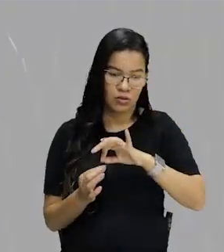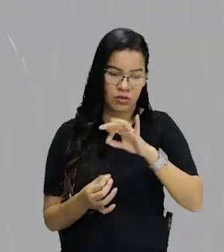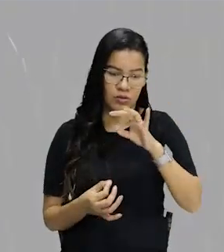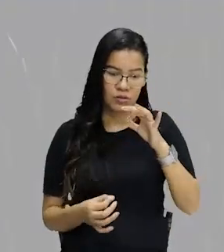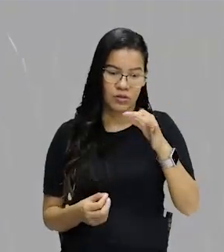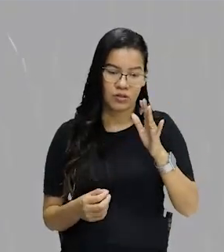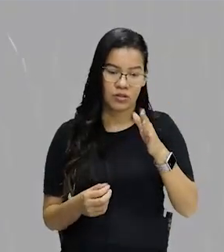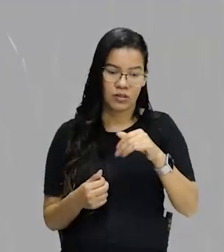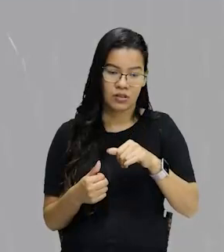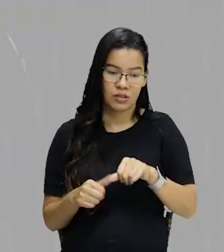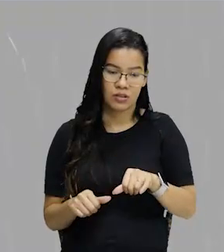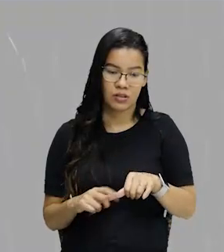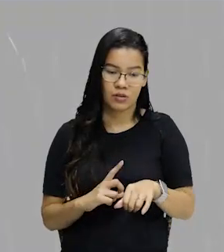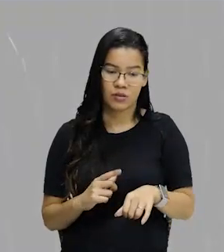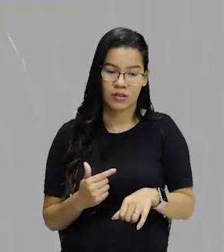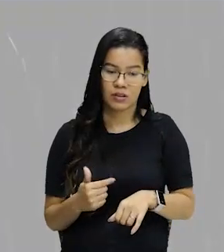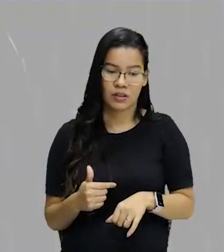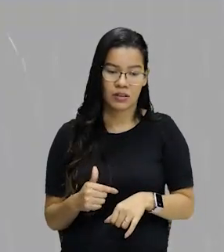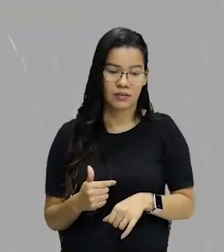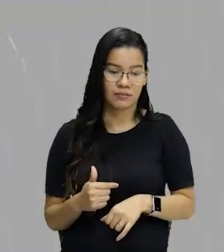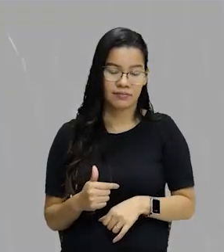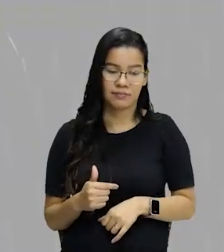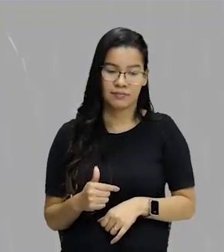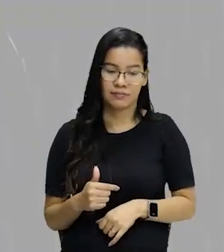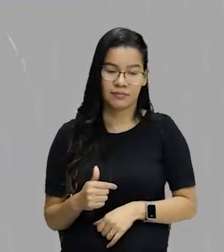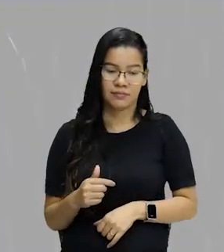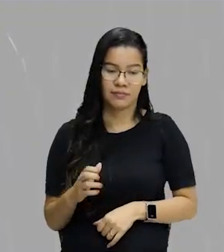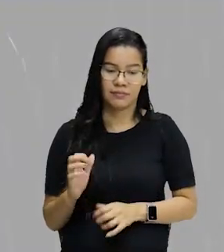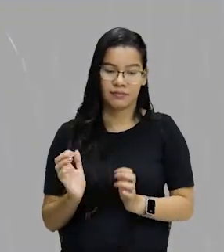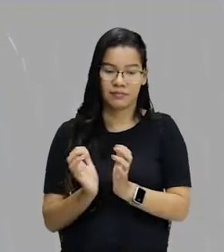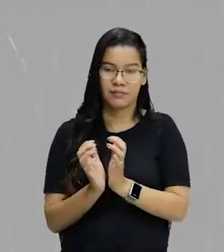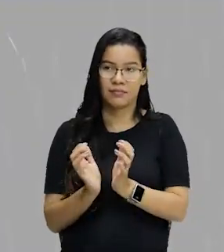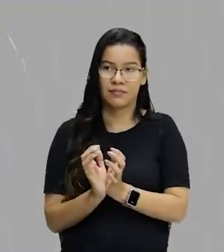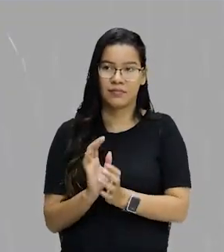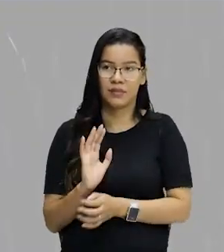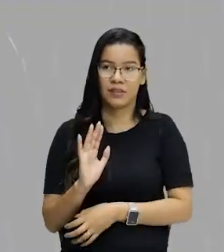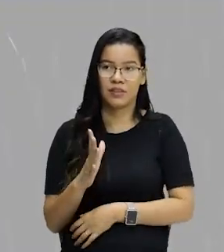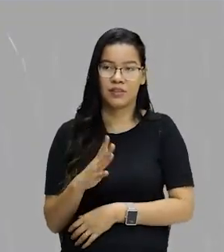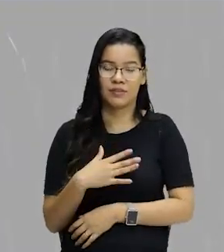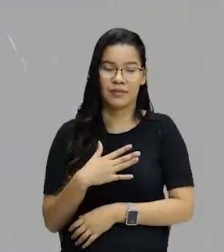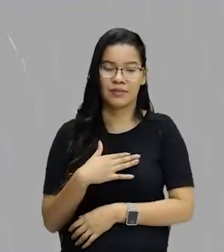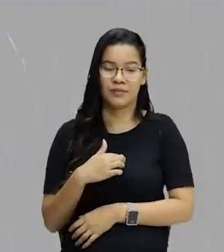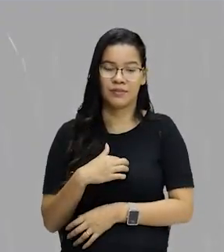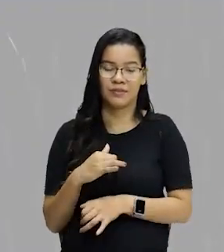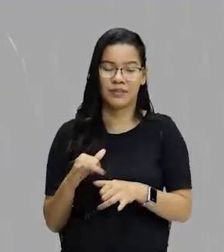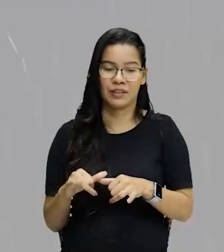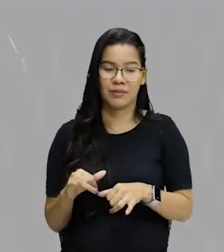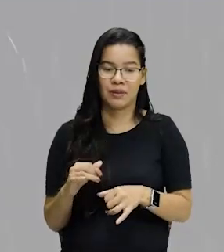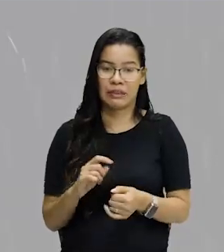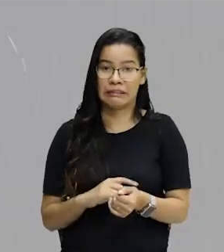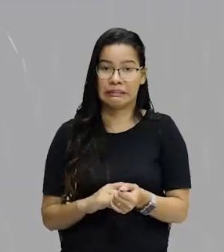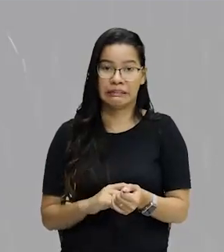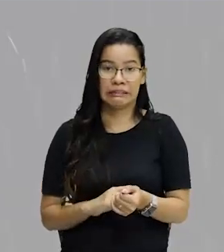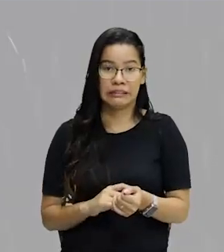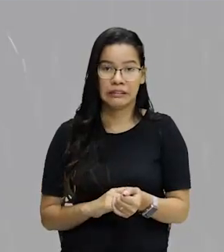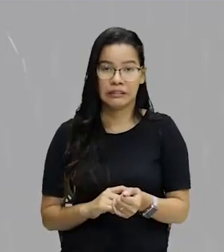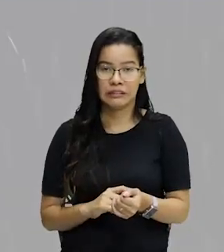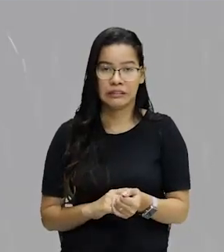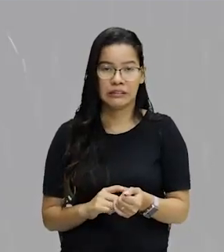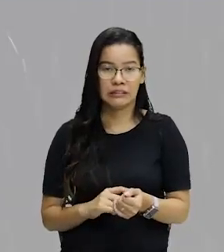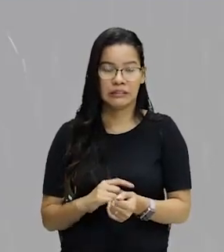sem nenhum tipo de equipamento de segurança. Só de olhar aqui já me dá uma espécie de vertigem, eu já fico meio que com medo.